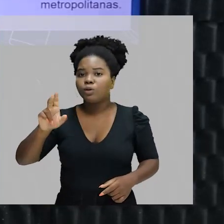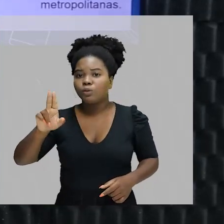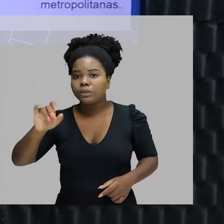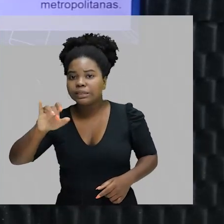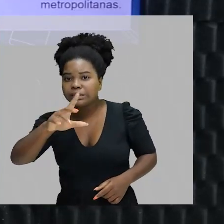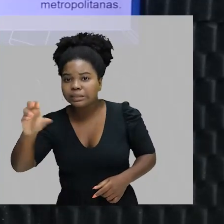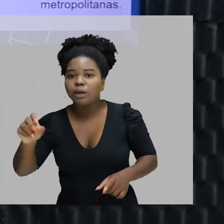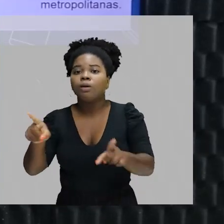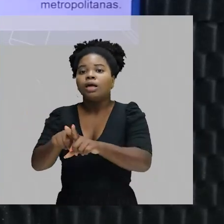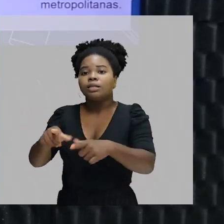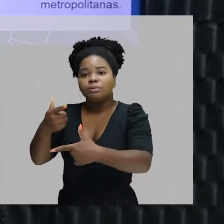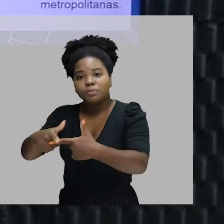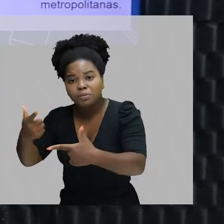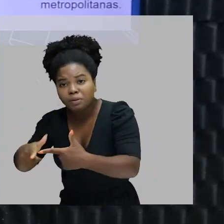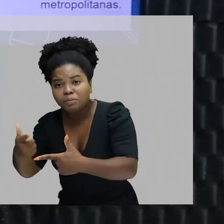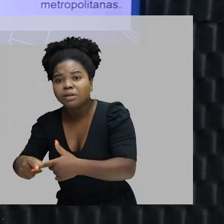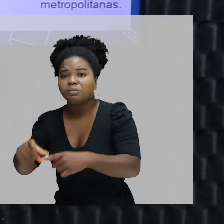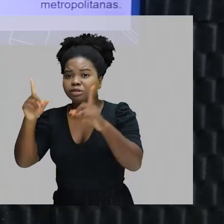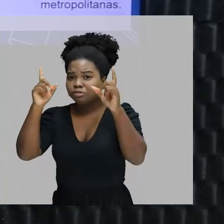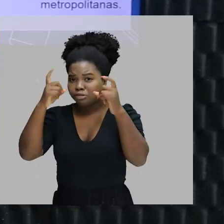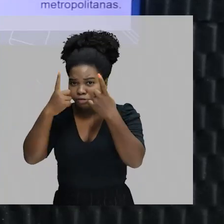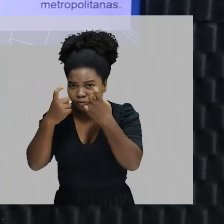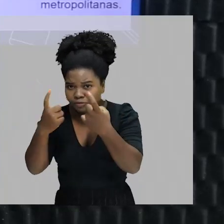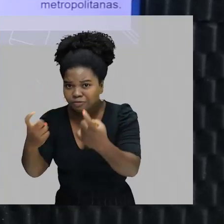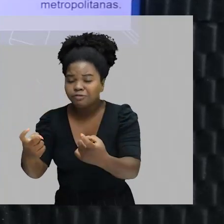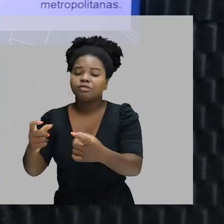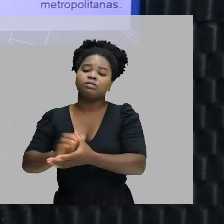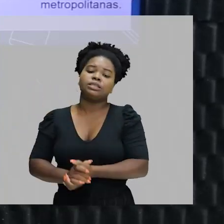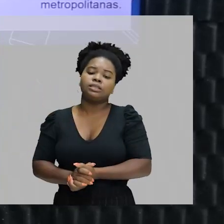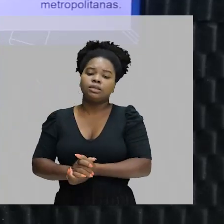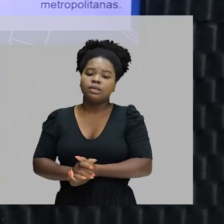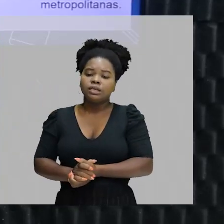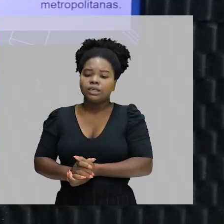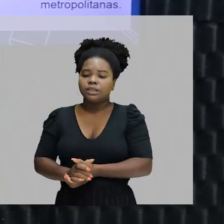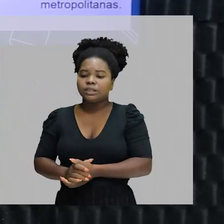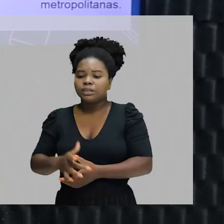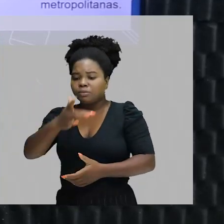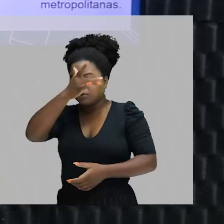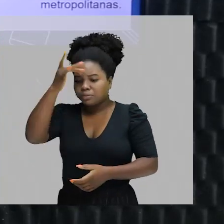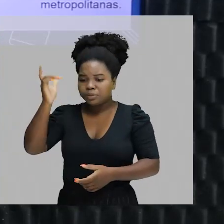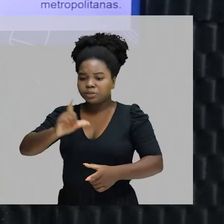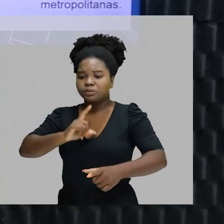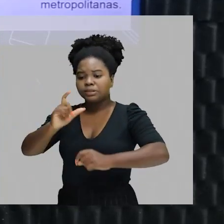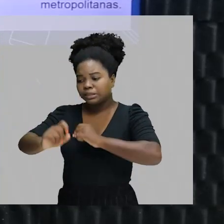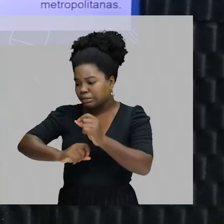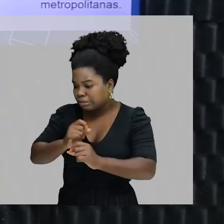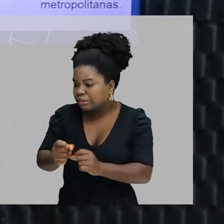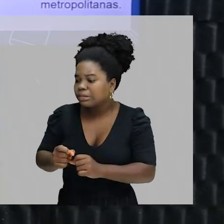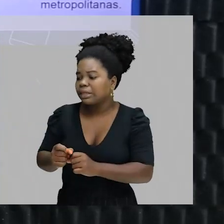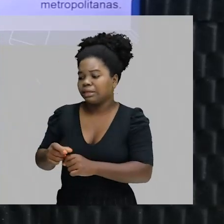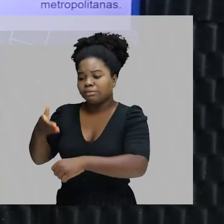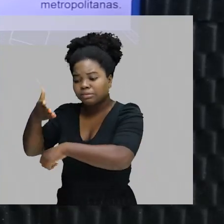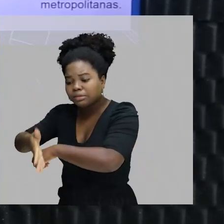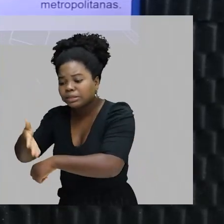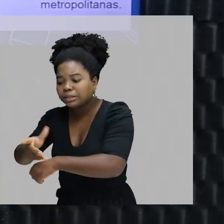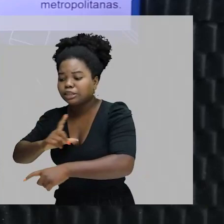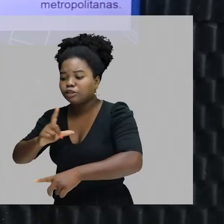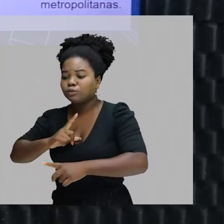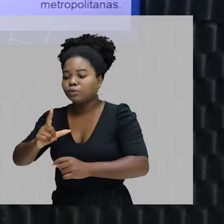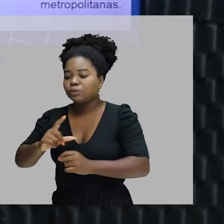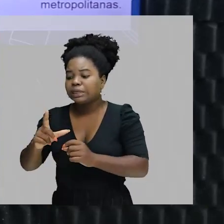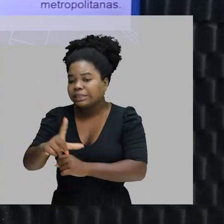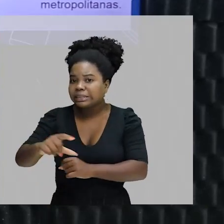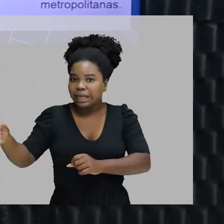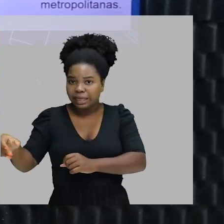por exemplo. Tá? Então, as pessoas, principalmente que têm um maior poder aquisitivo, vão buscar fugir dessas localidades, buscando o quê?